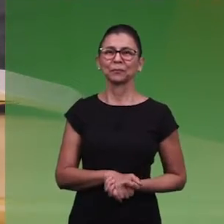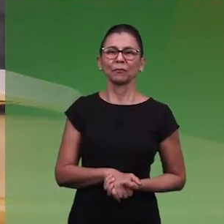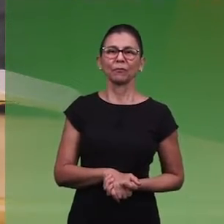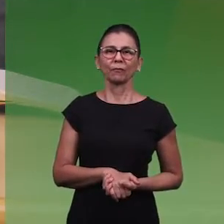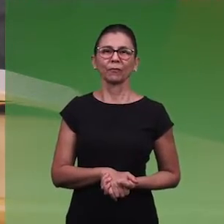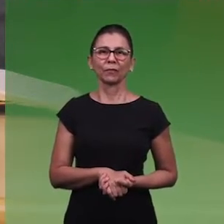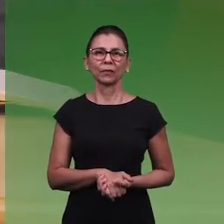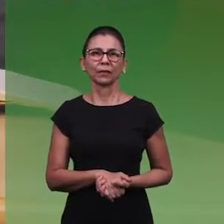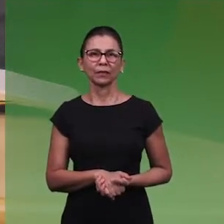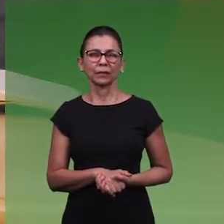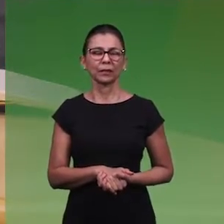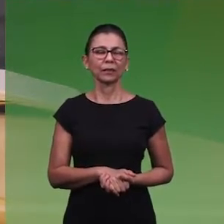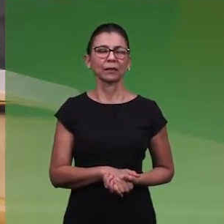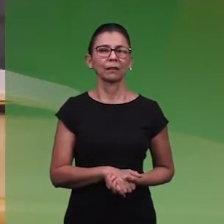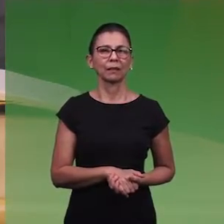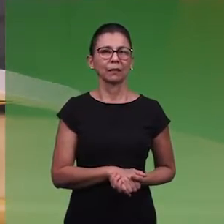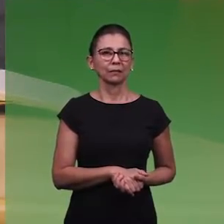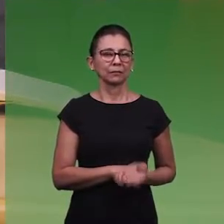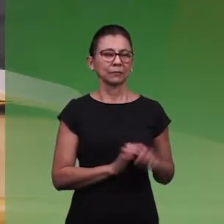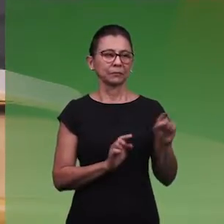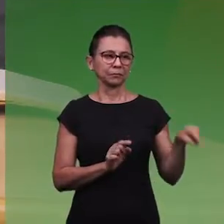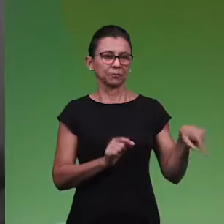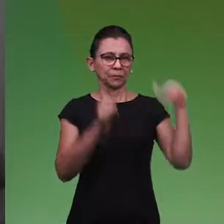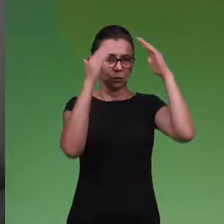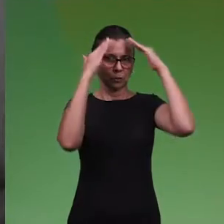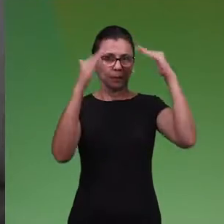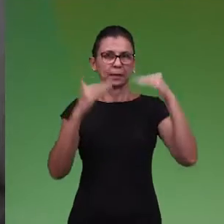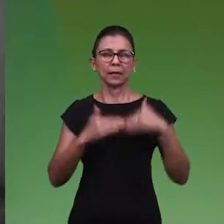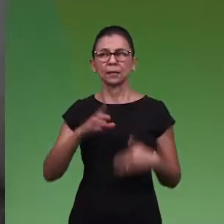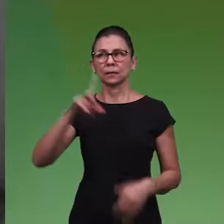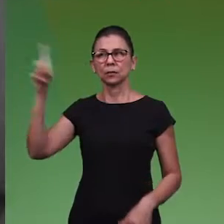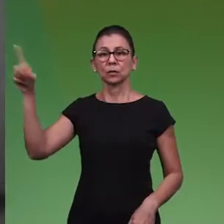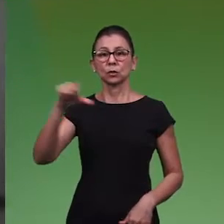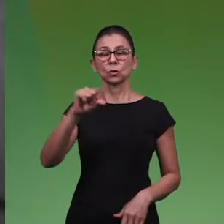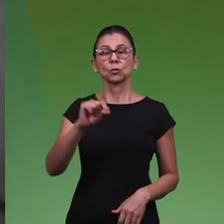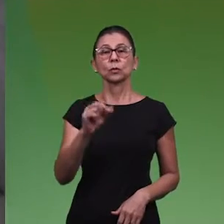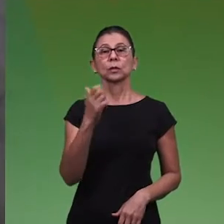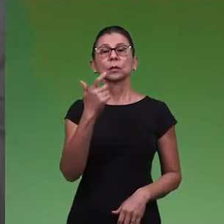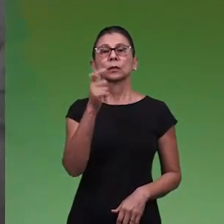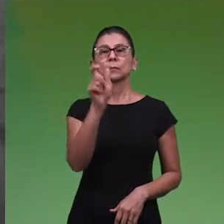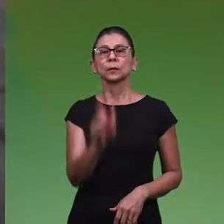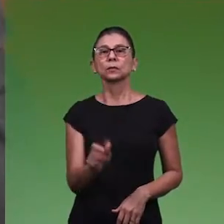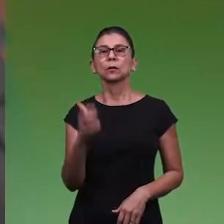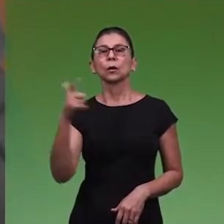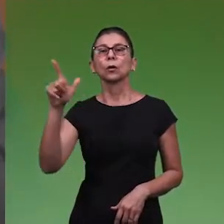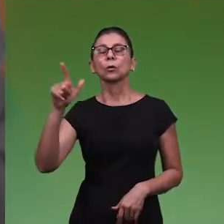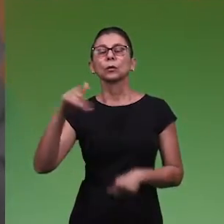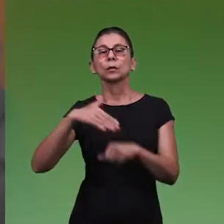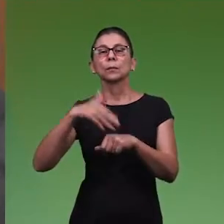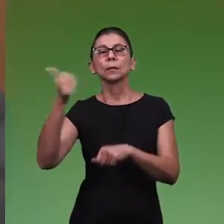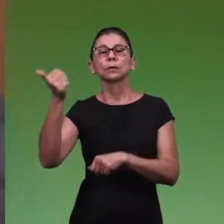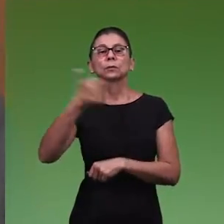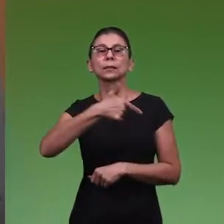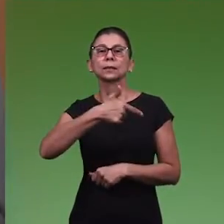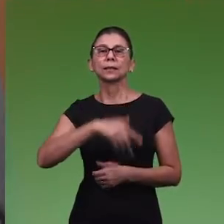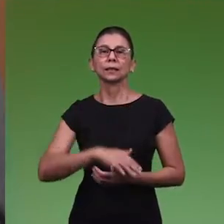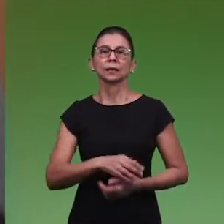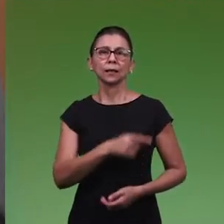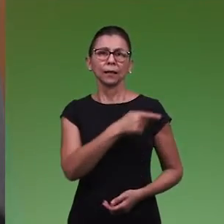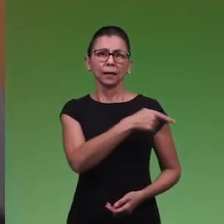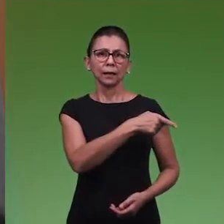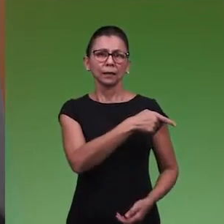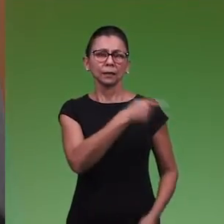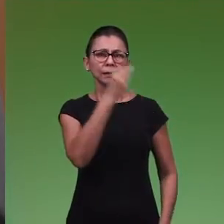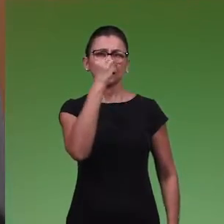Saul desobedece, Deus disse que ia levantar o próximo melhor do que ele estava rejeitado. Olha como é que são as coisas de Deus. Ele